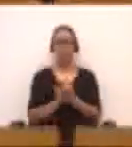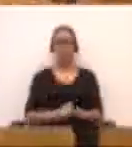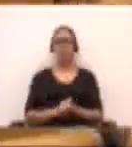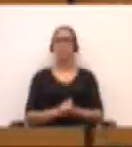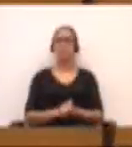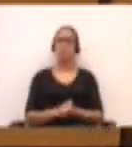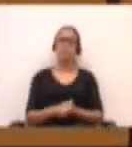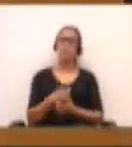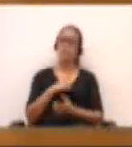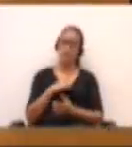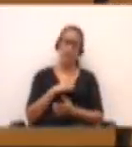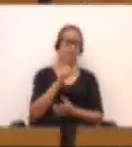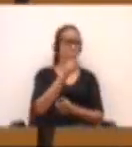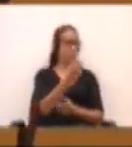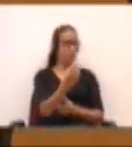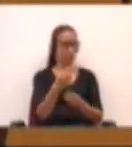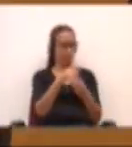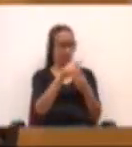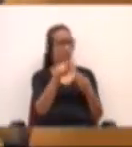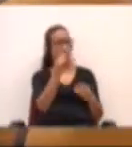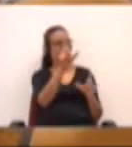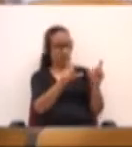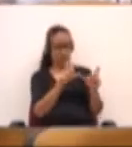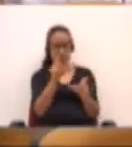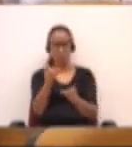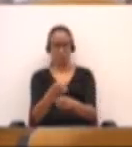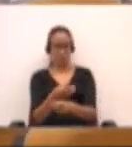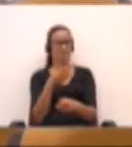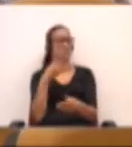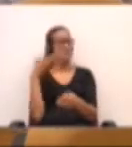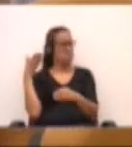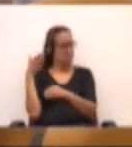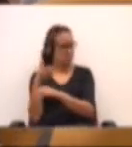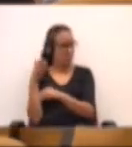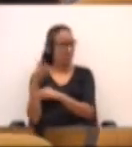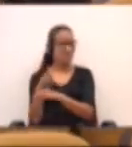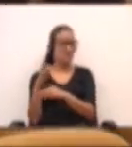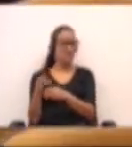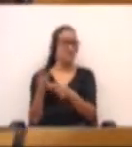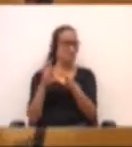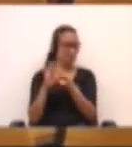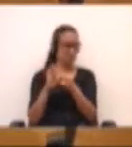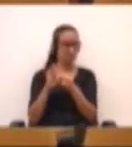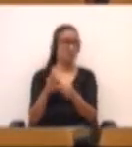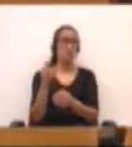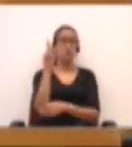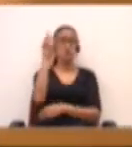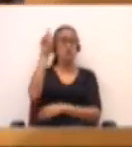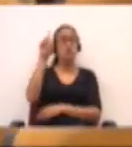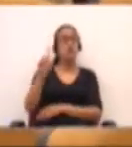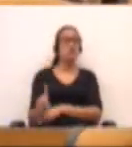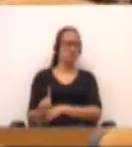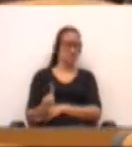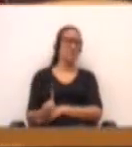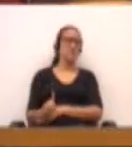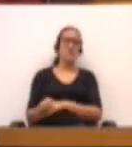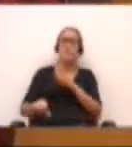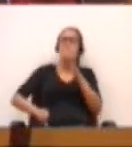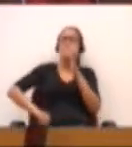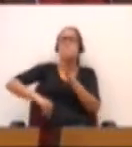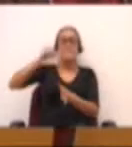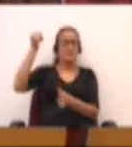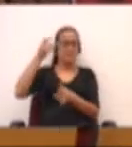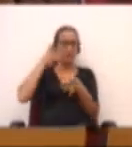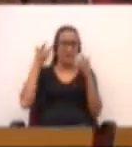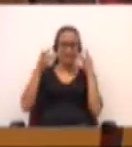Jonas Nogel dessa edição, o diretor Carlos Jerônimo Vieira da primeira edição, a